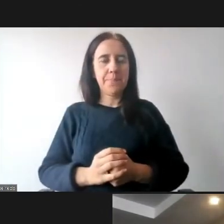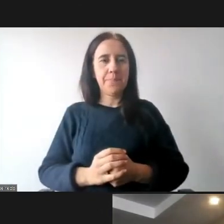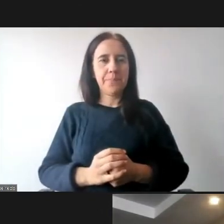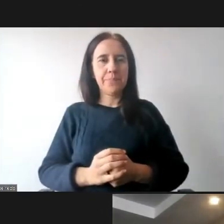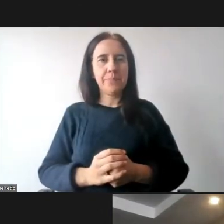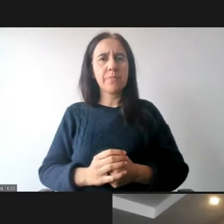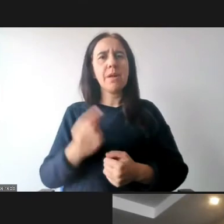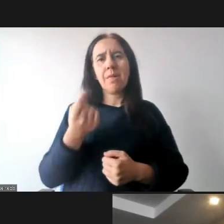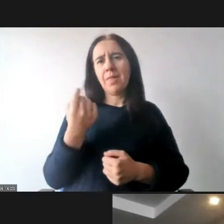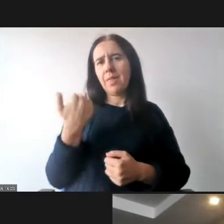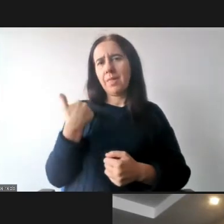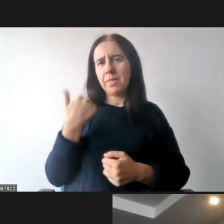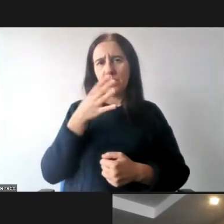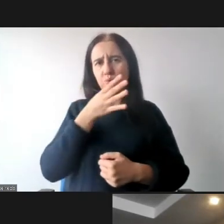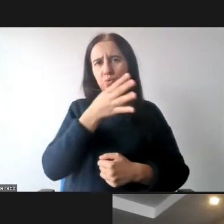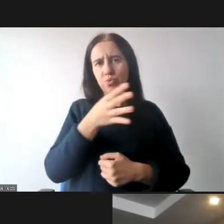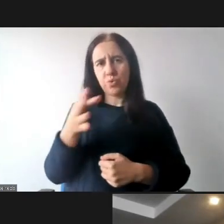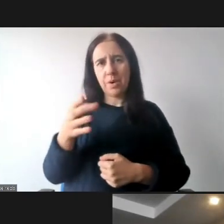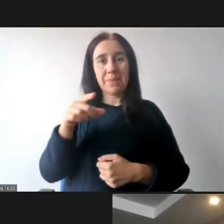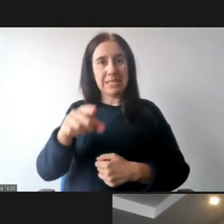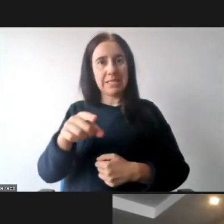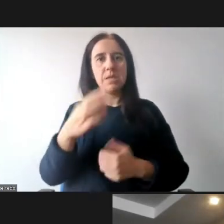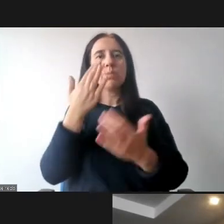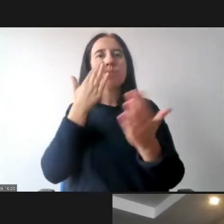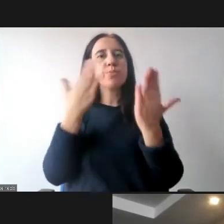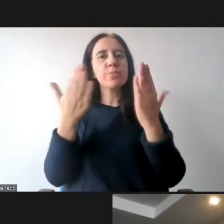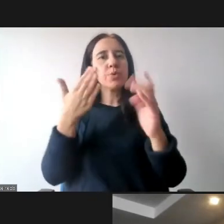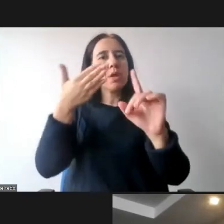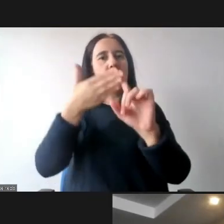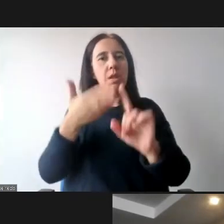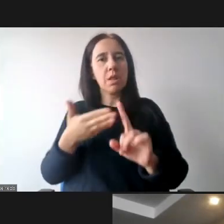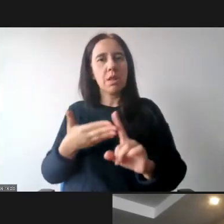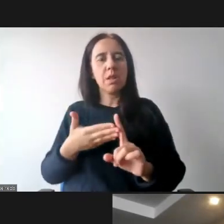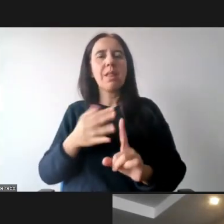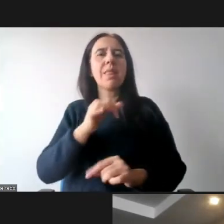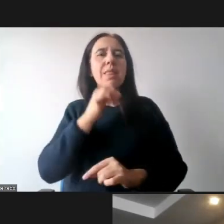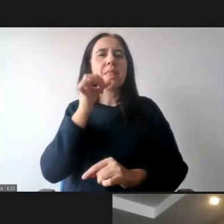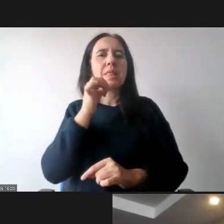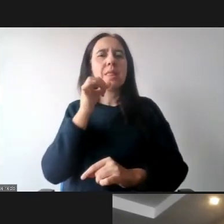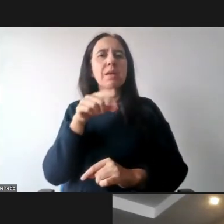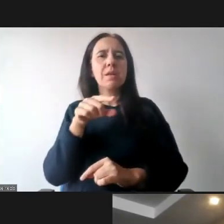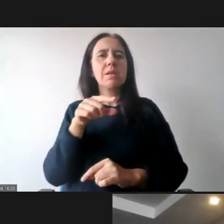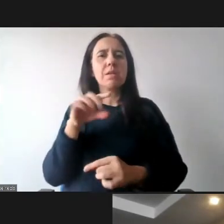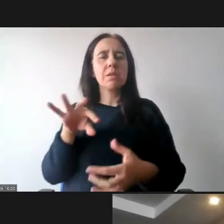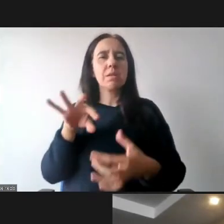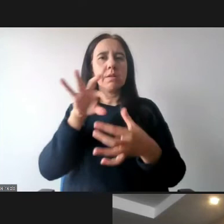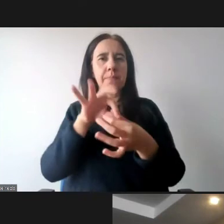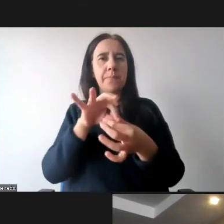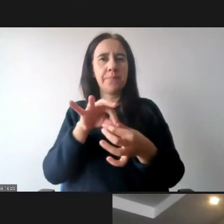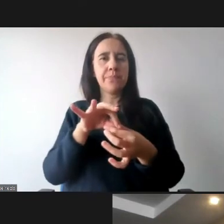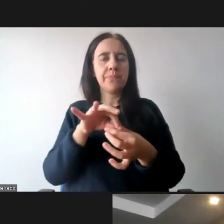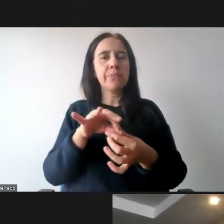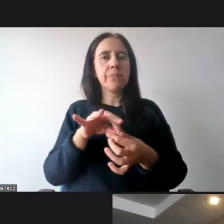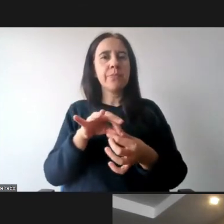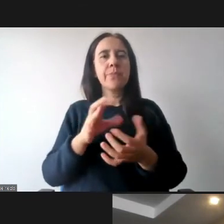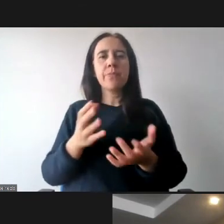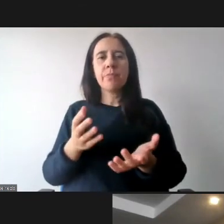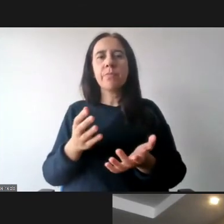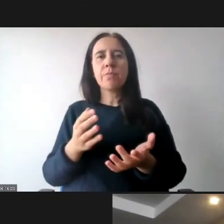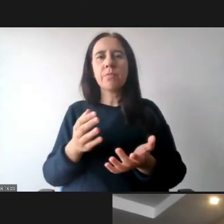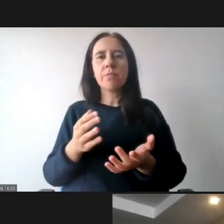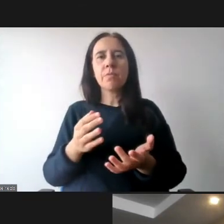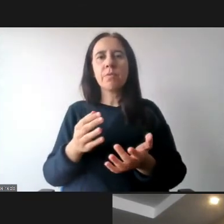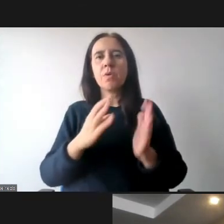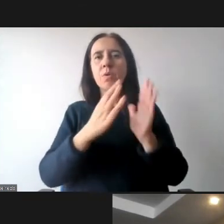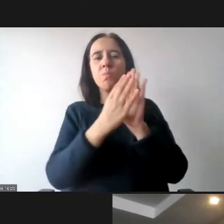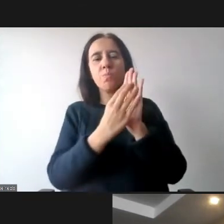Dizia há pouco que este princípio da proporcionalidade surge muito associado à expansão dos modelos de